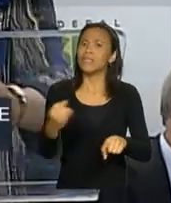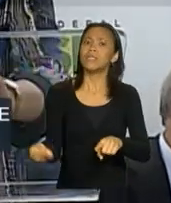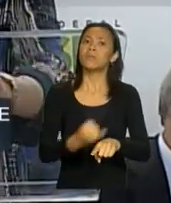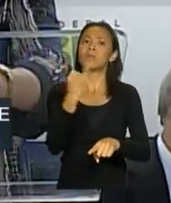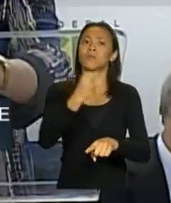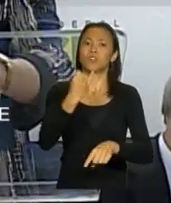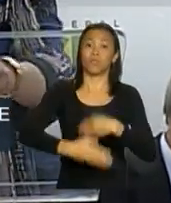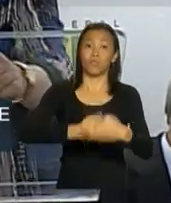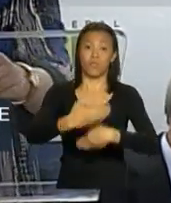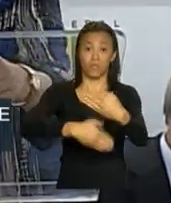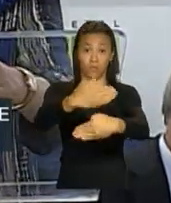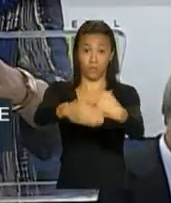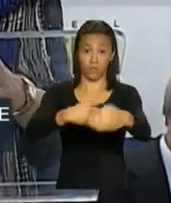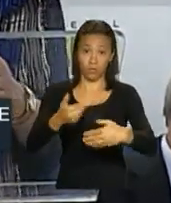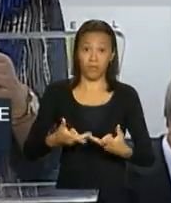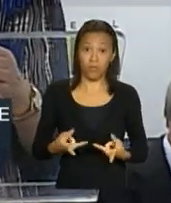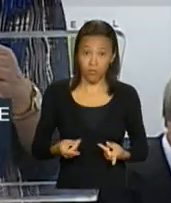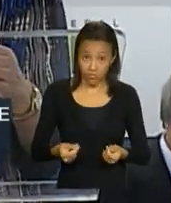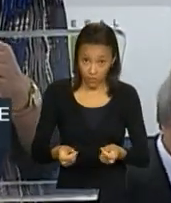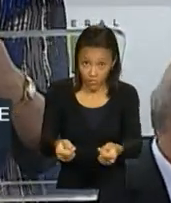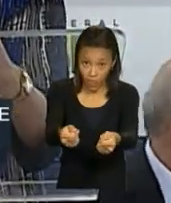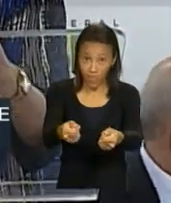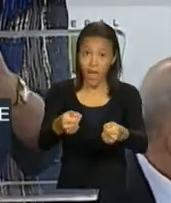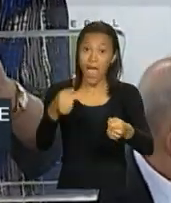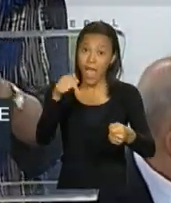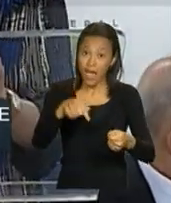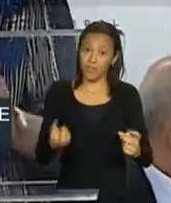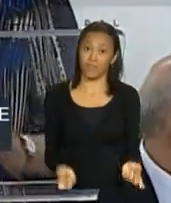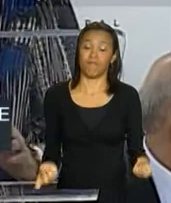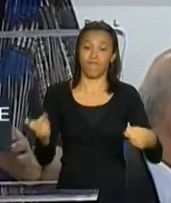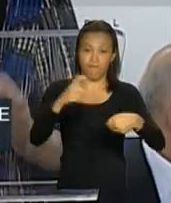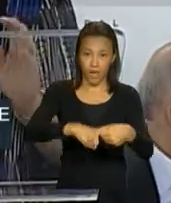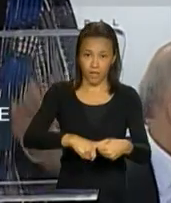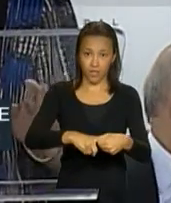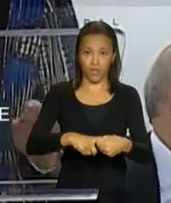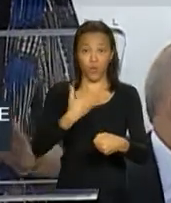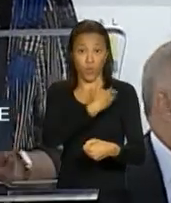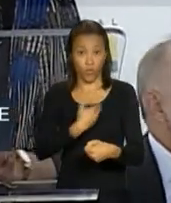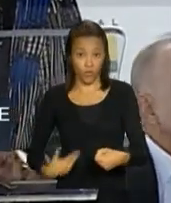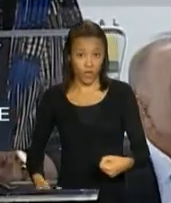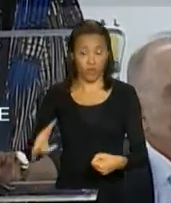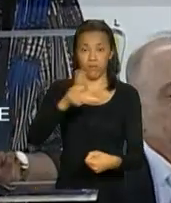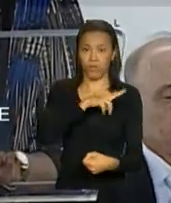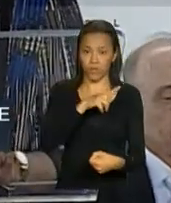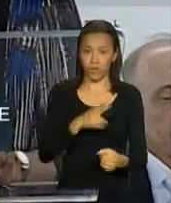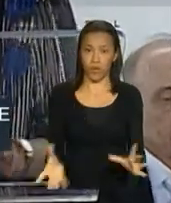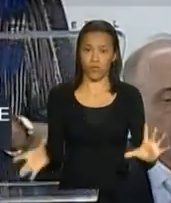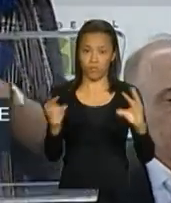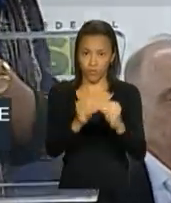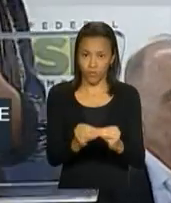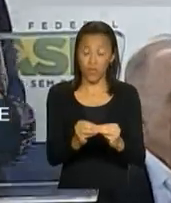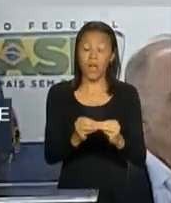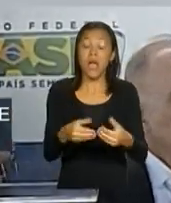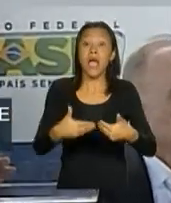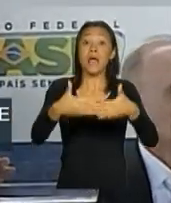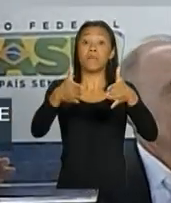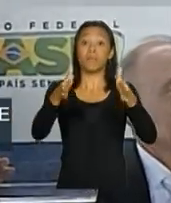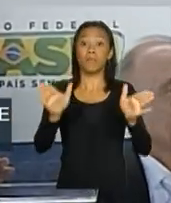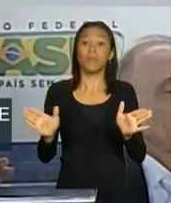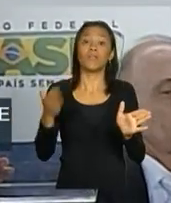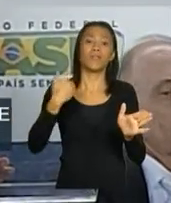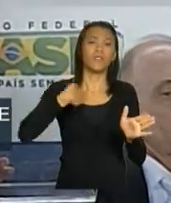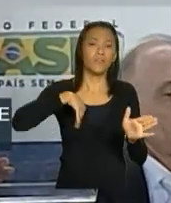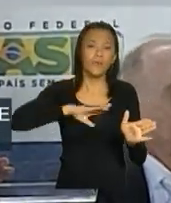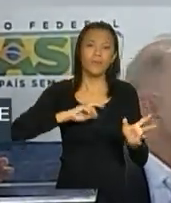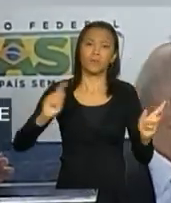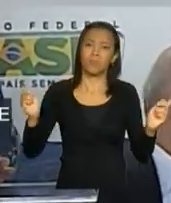nosso crescimento sustentável pois essa parceria entre o público eo privado amplia nossa